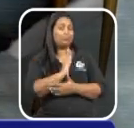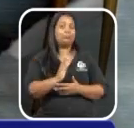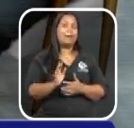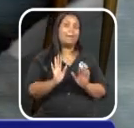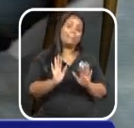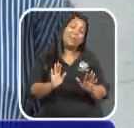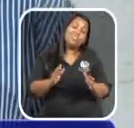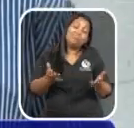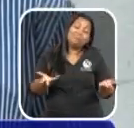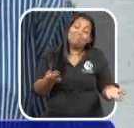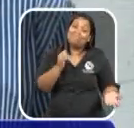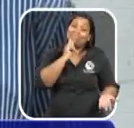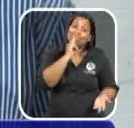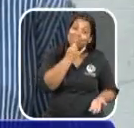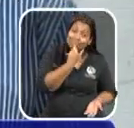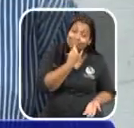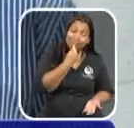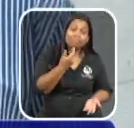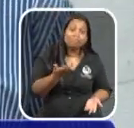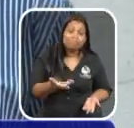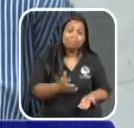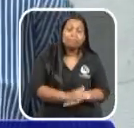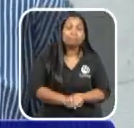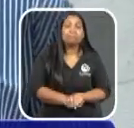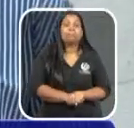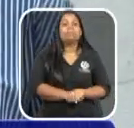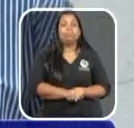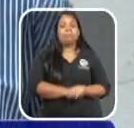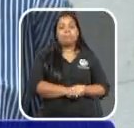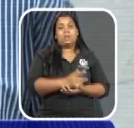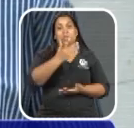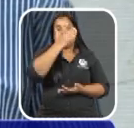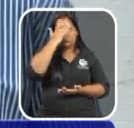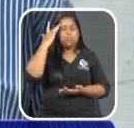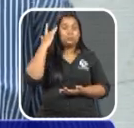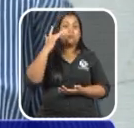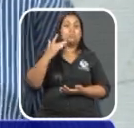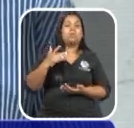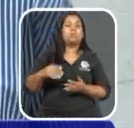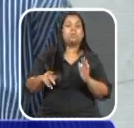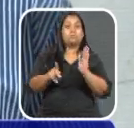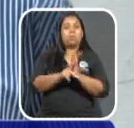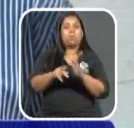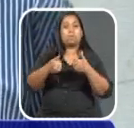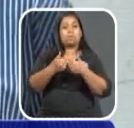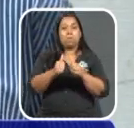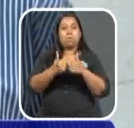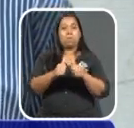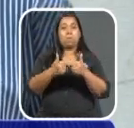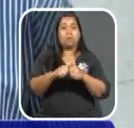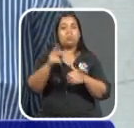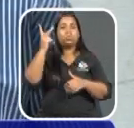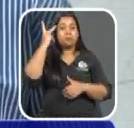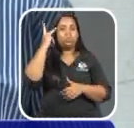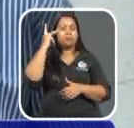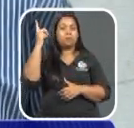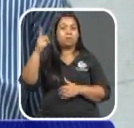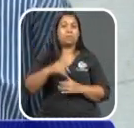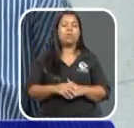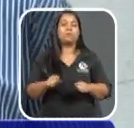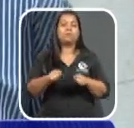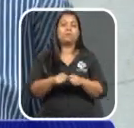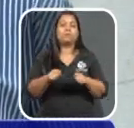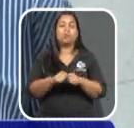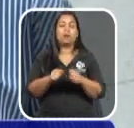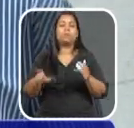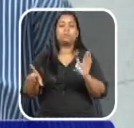infelizmente, os proprietários de empresas concessionárias do transporte público de São Paulo entrou com uma ação